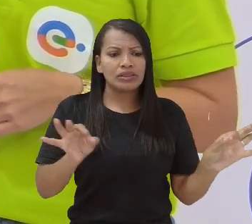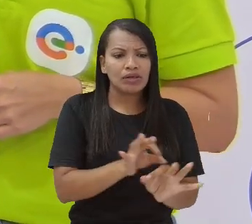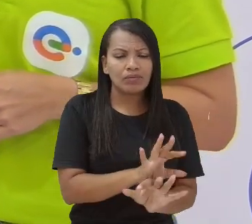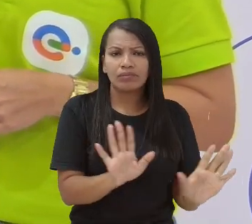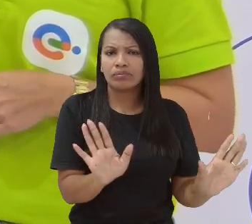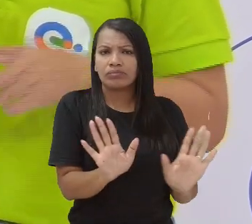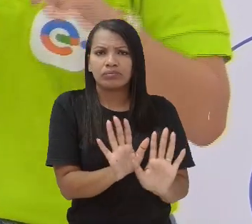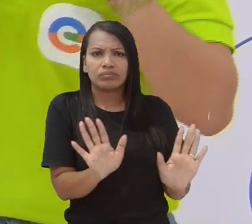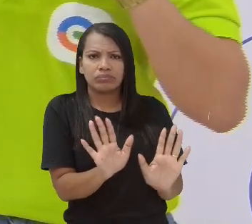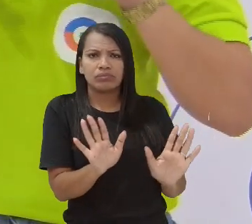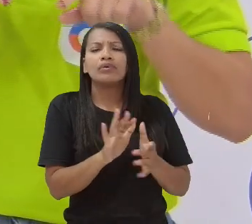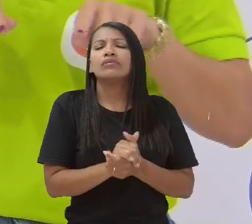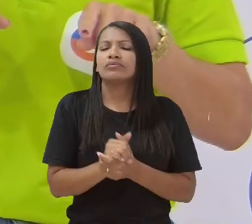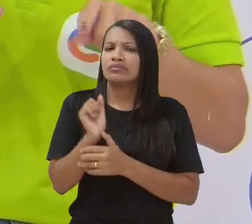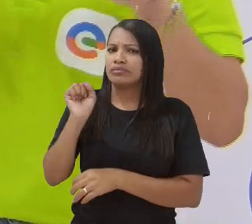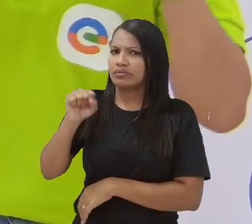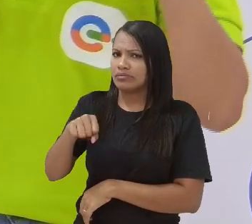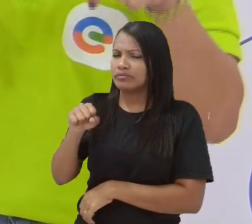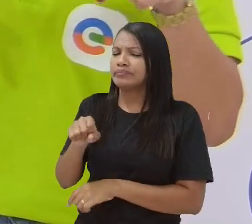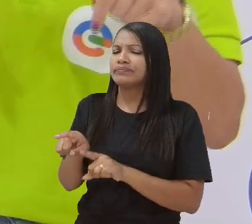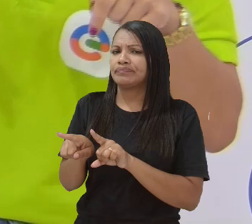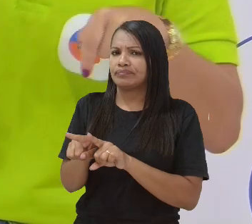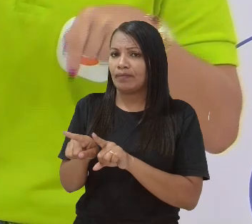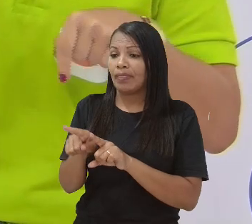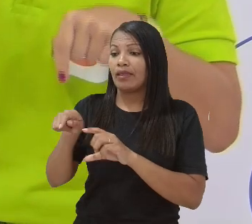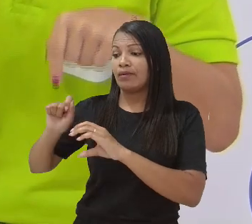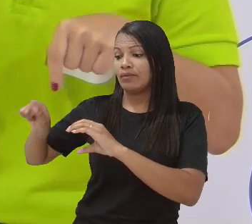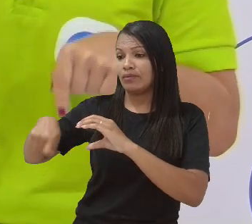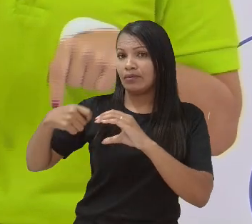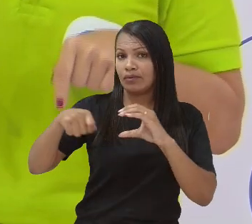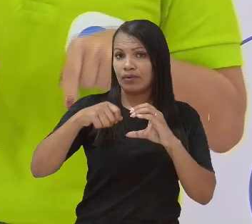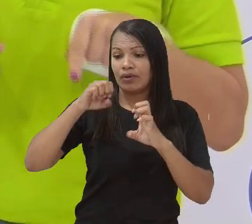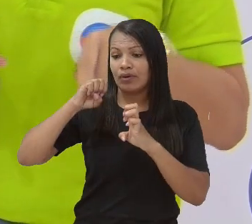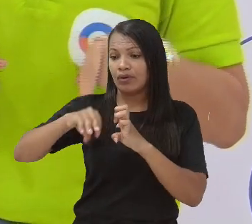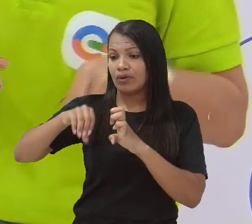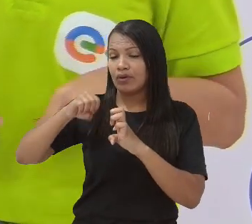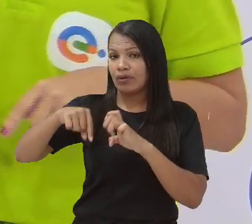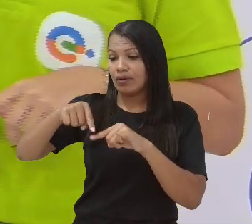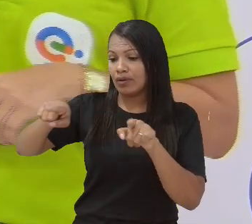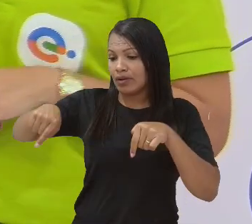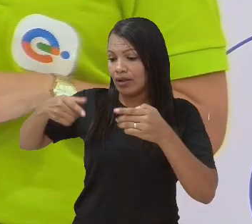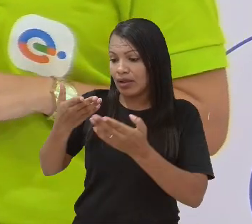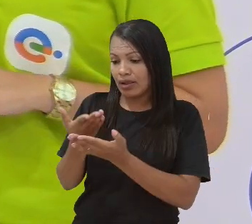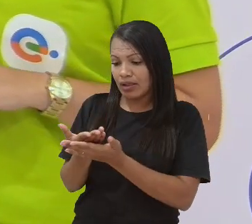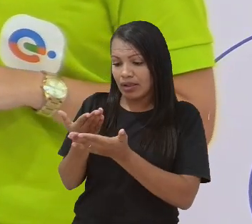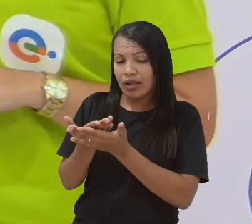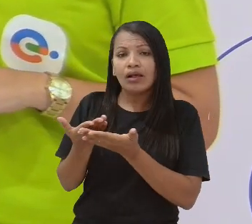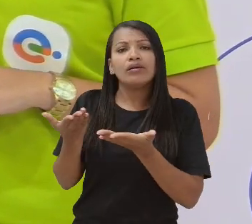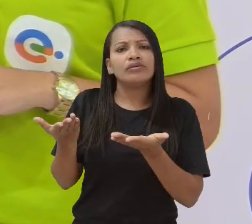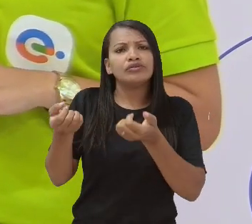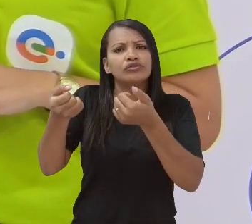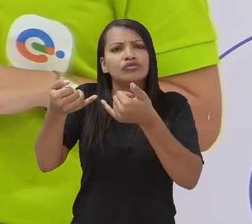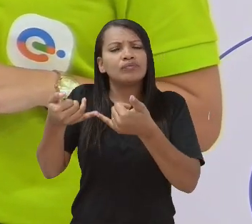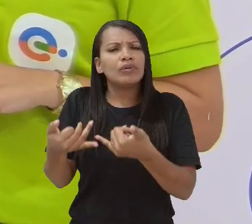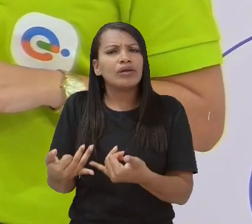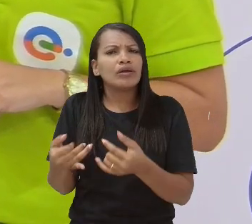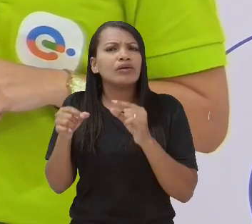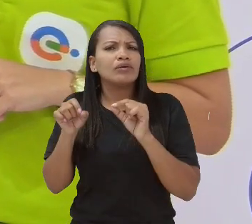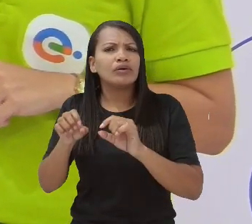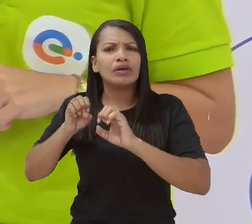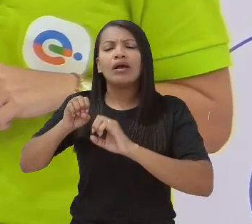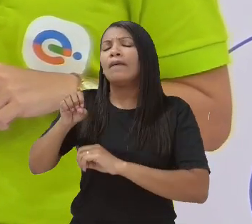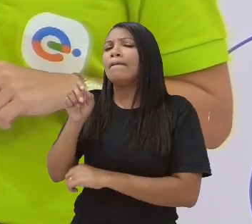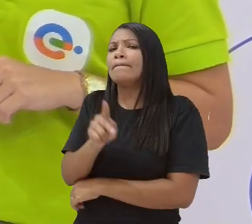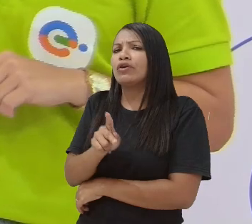né? Sim. Assim como este episódio do Educa Recife em Sala, hein? Pois é, estamos falando de